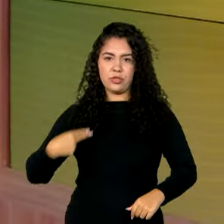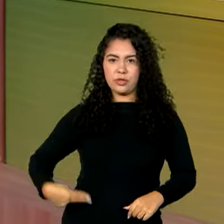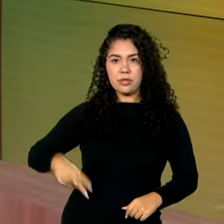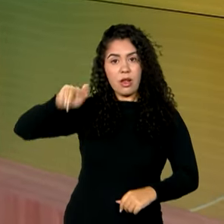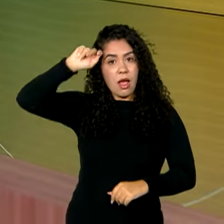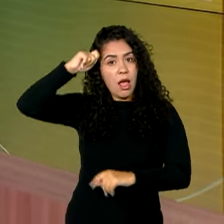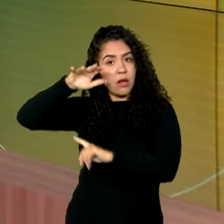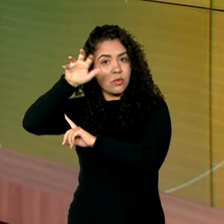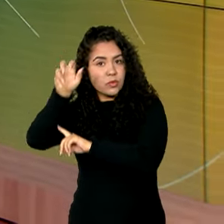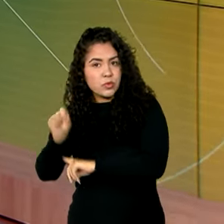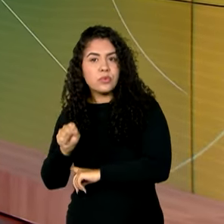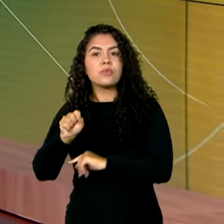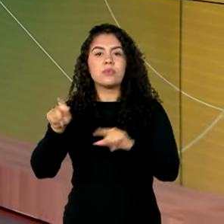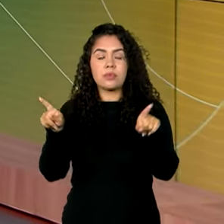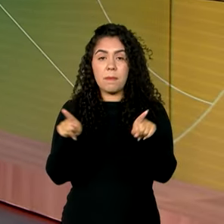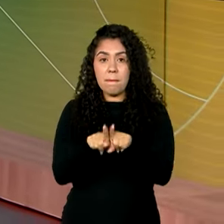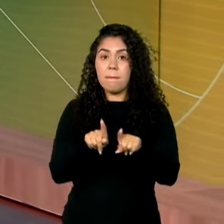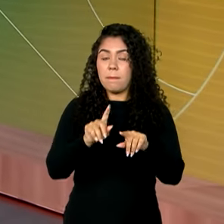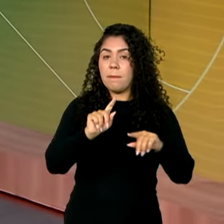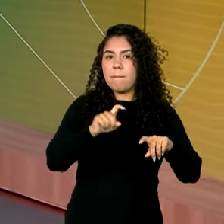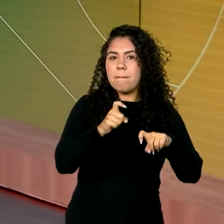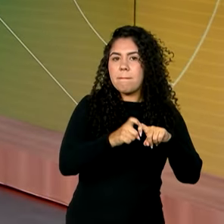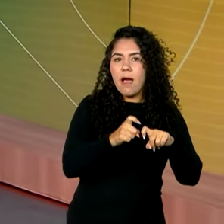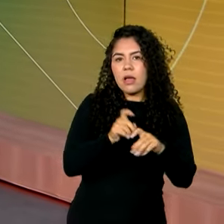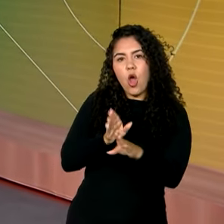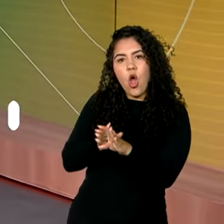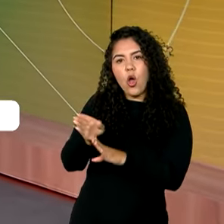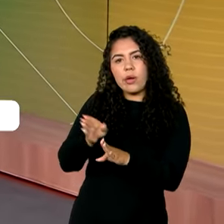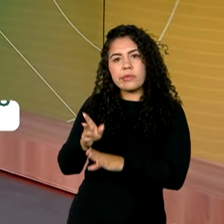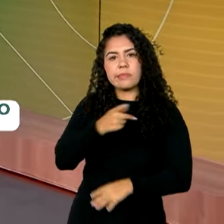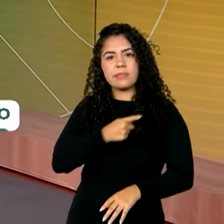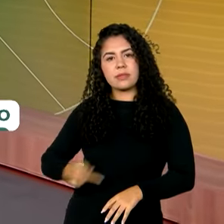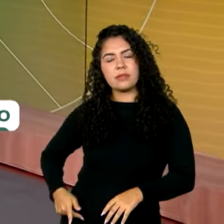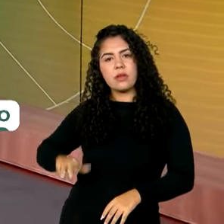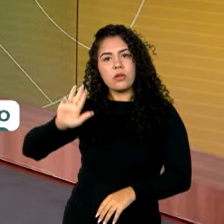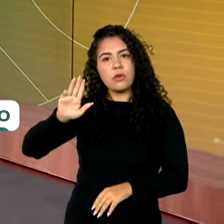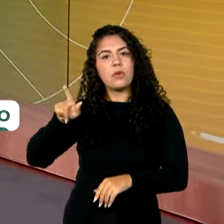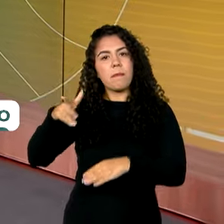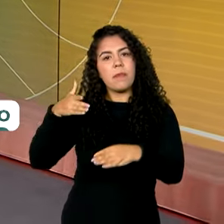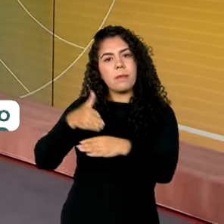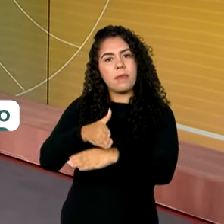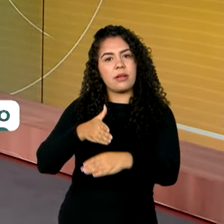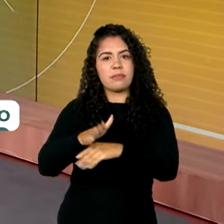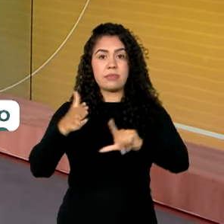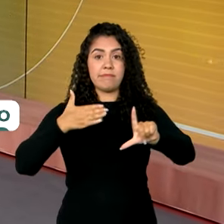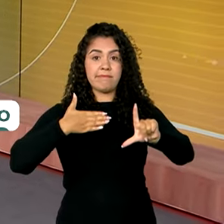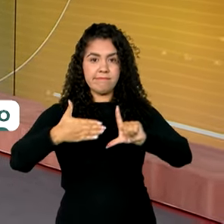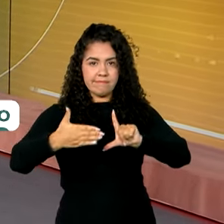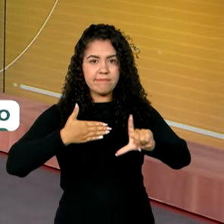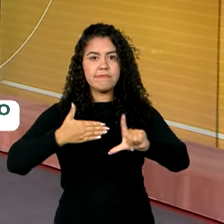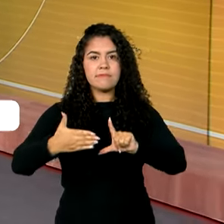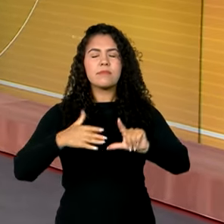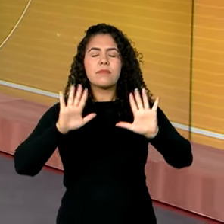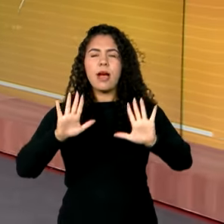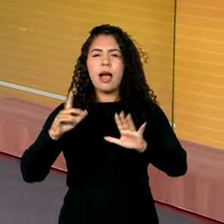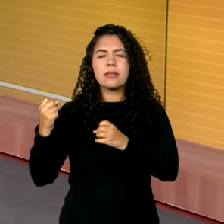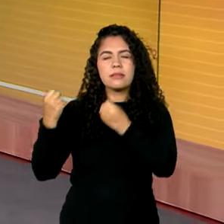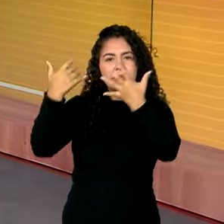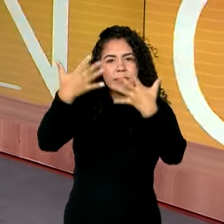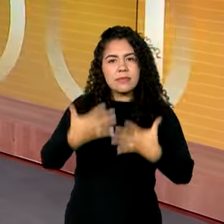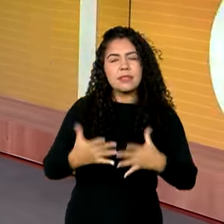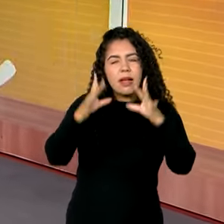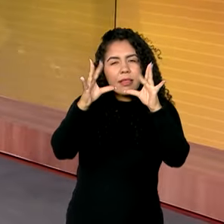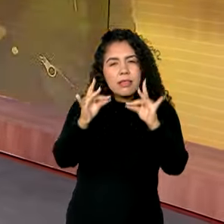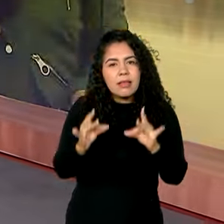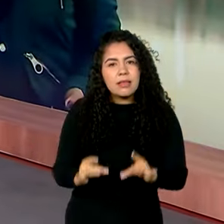do Sul. Por orientação médica, o presidente Lula vai participar do encontro por videoconferência. Quem tem mais detalhes para a